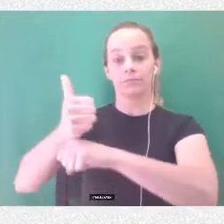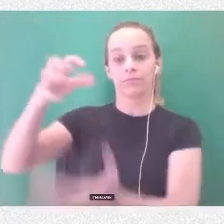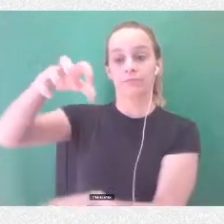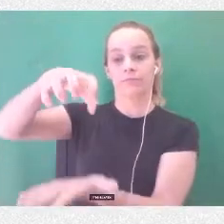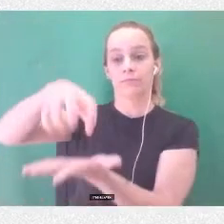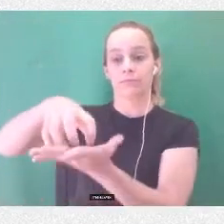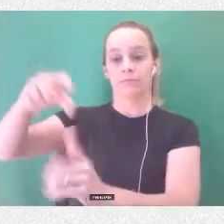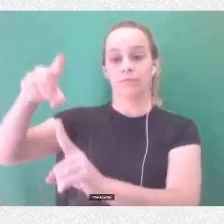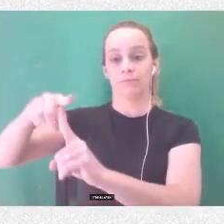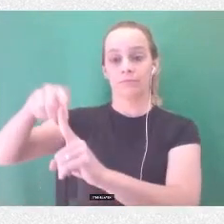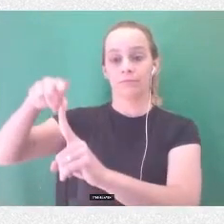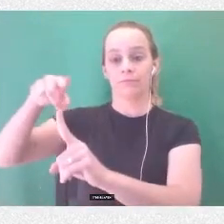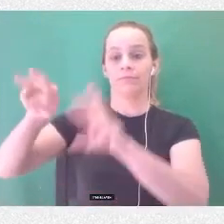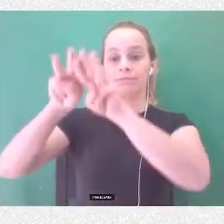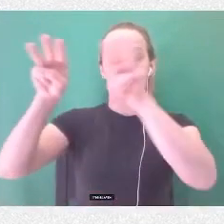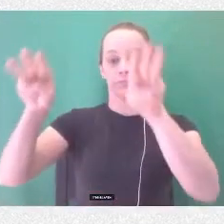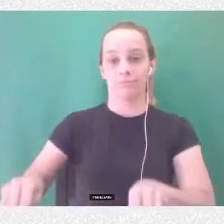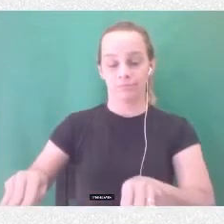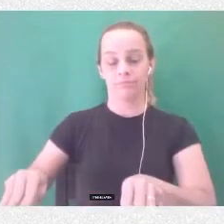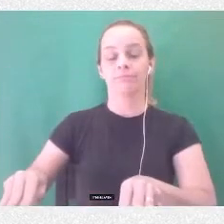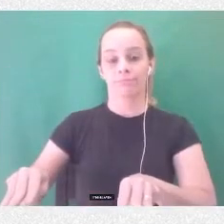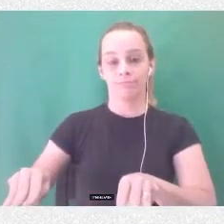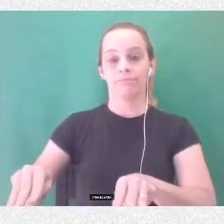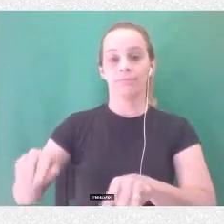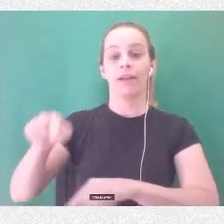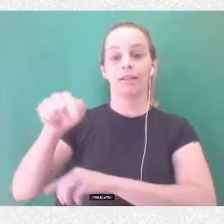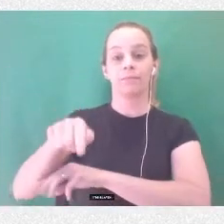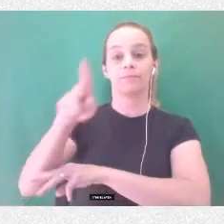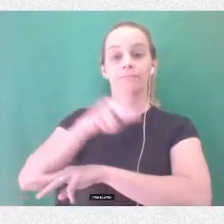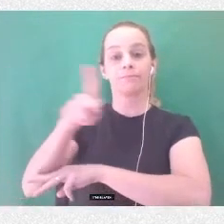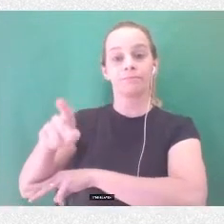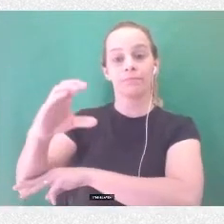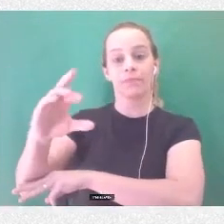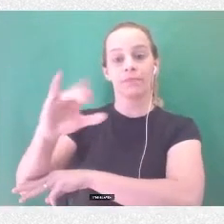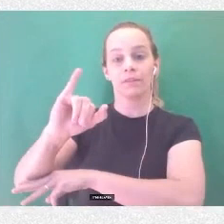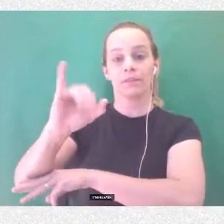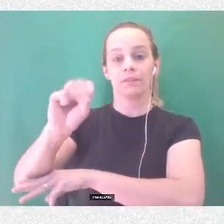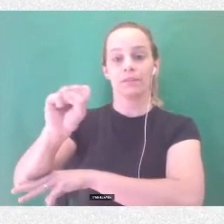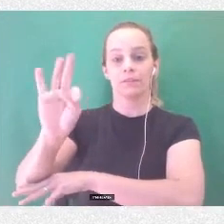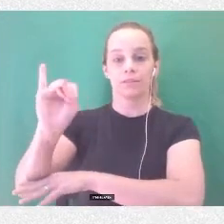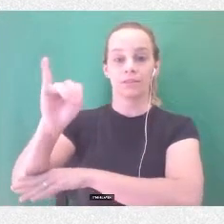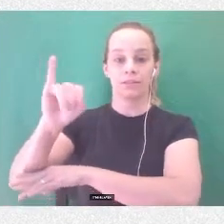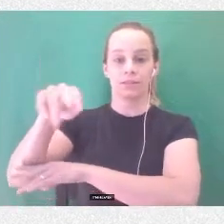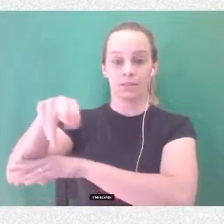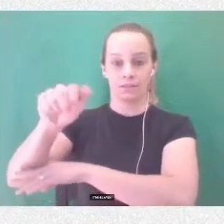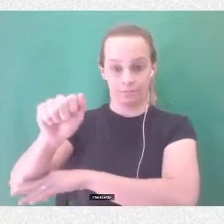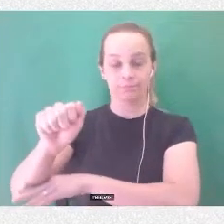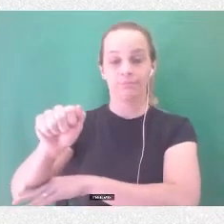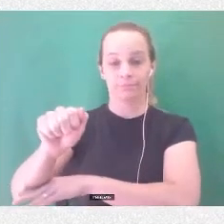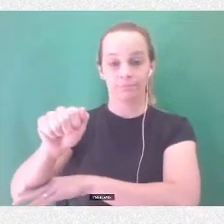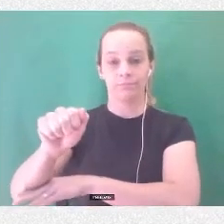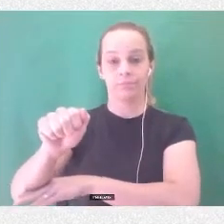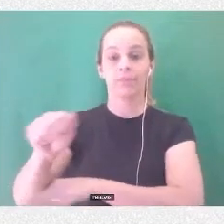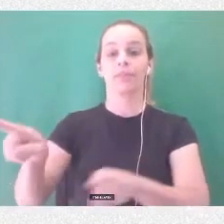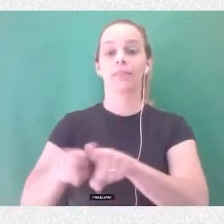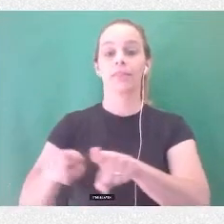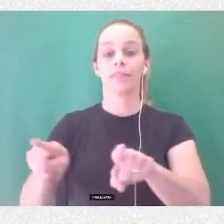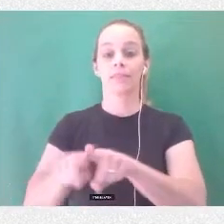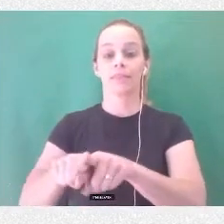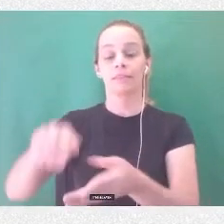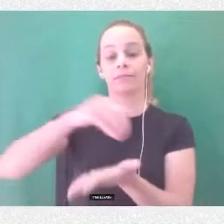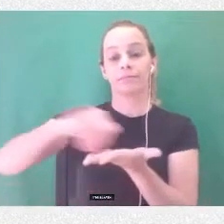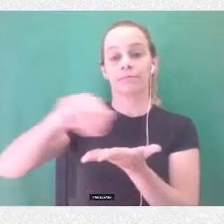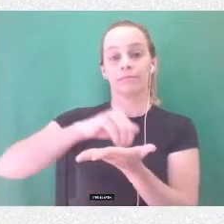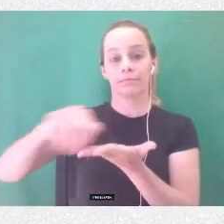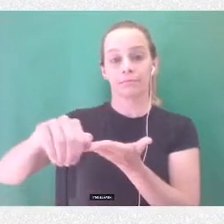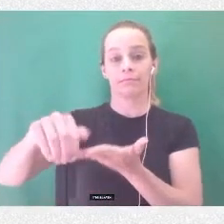da nossa Universidade Federal do Paraná, a professora Cristina de Oliveira Rodrigues, bem como a secretária de